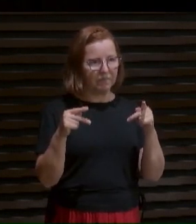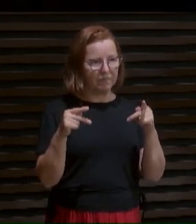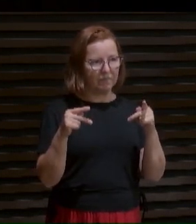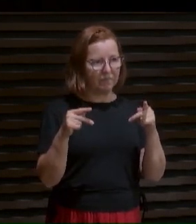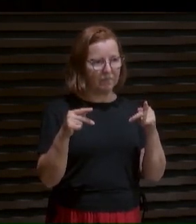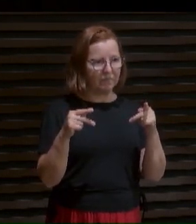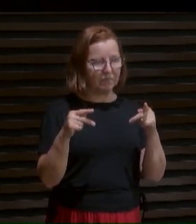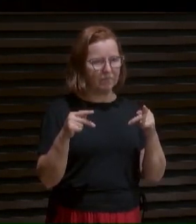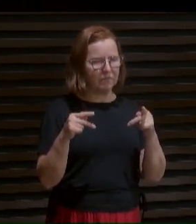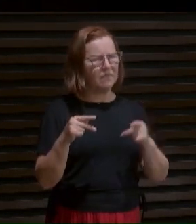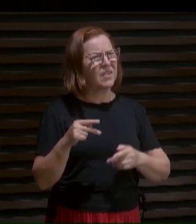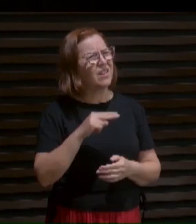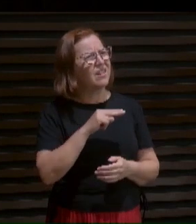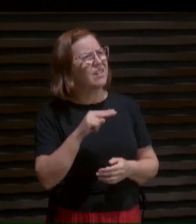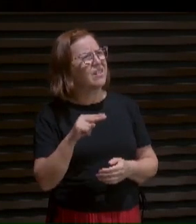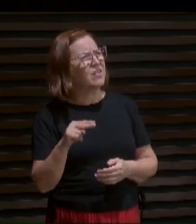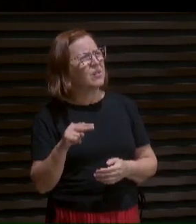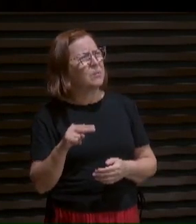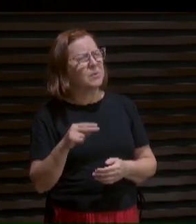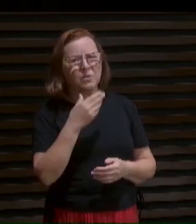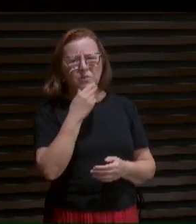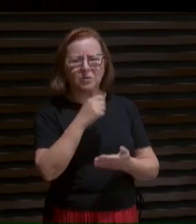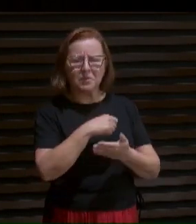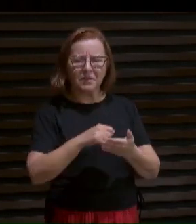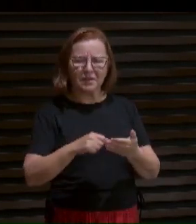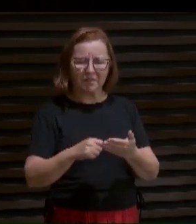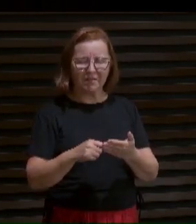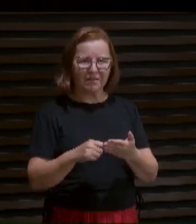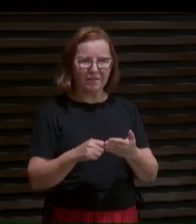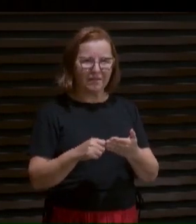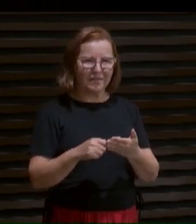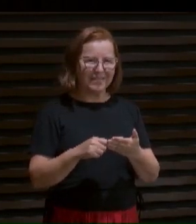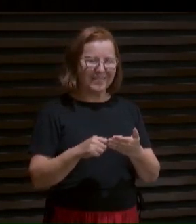Como é que é o nome do autor daquele livro Tudo para Ele?